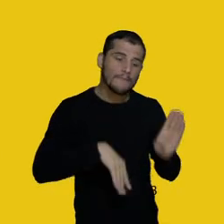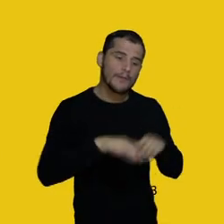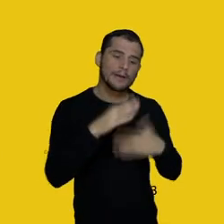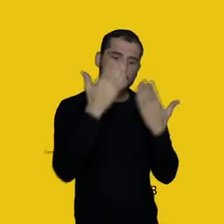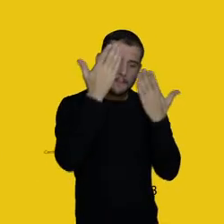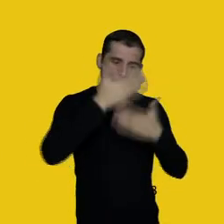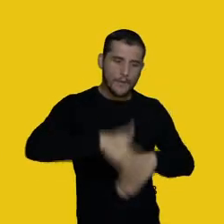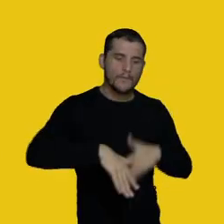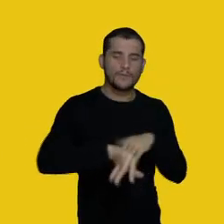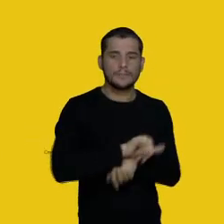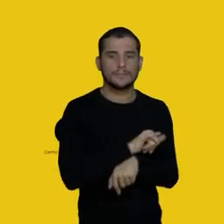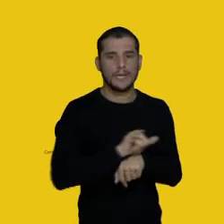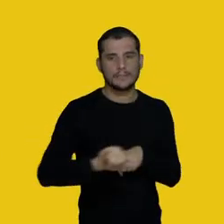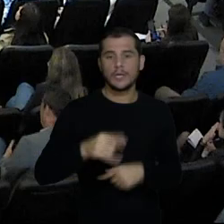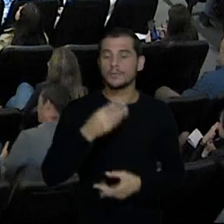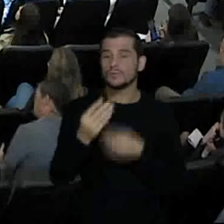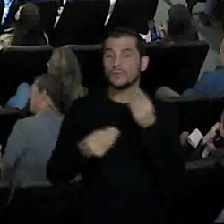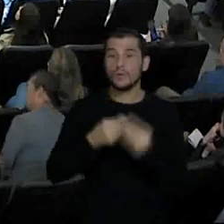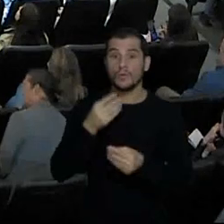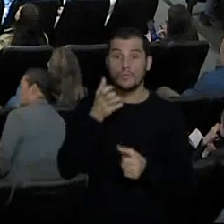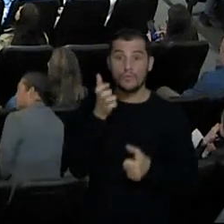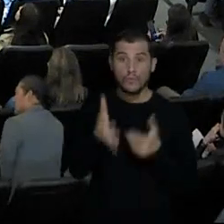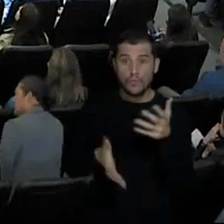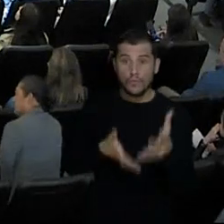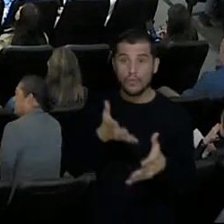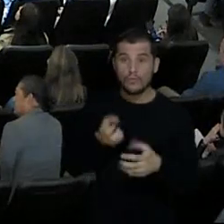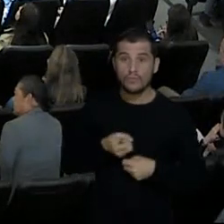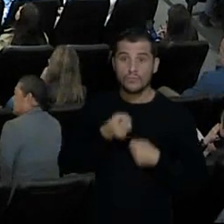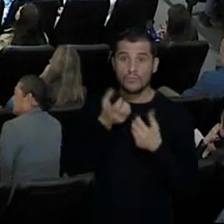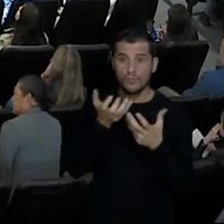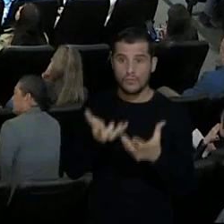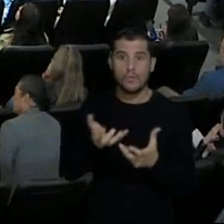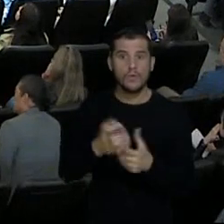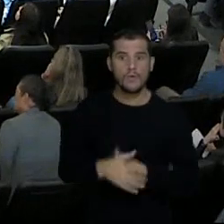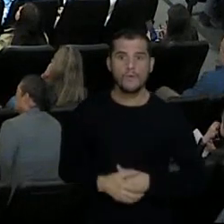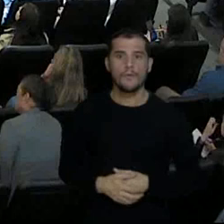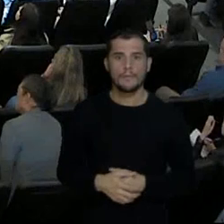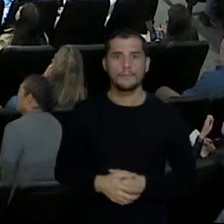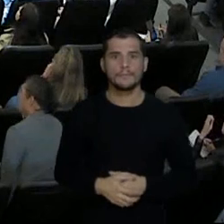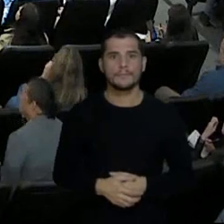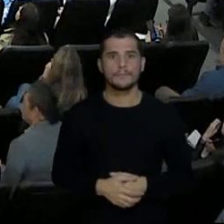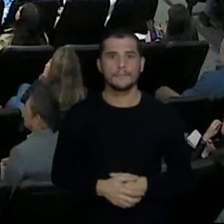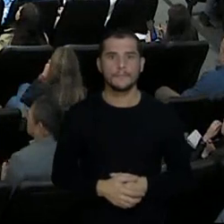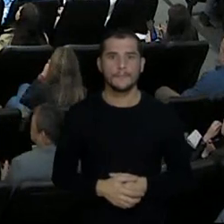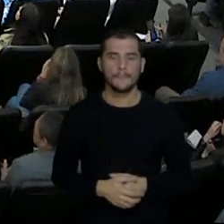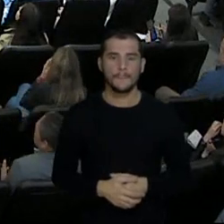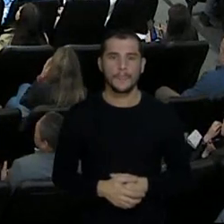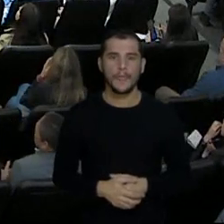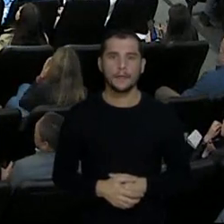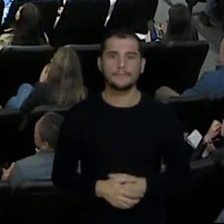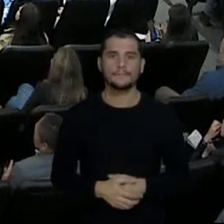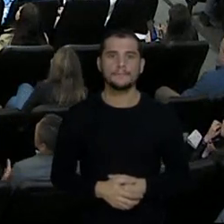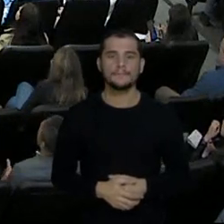oral que o teu aluno que ele contou da avaliação oral que você falou como você corrige o